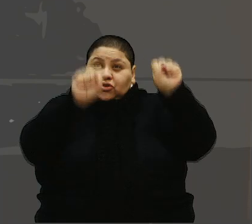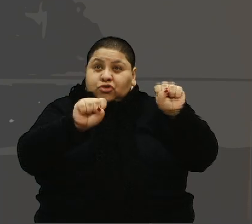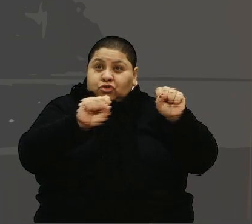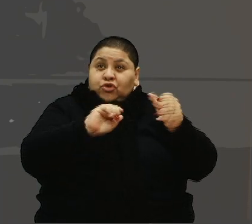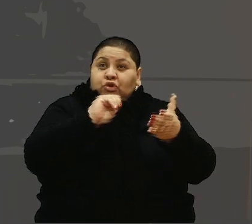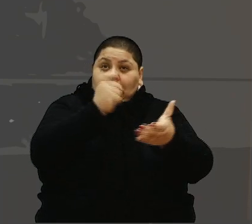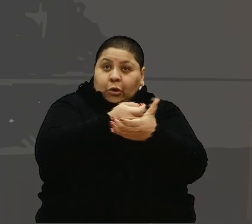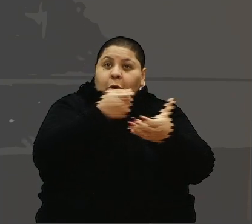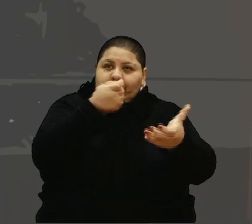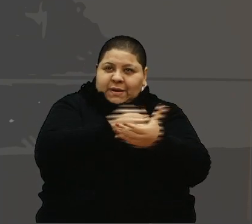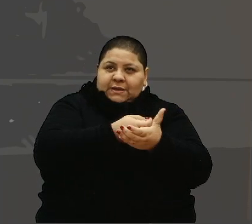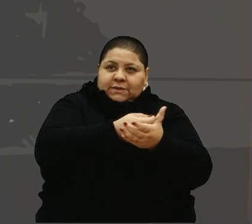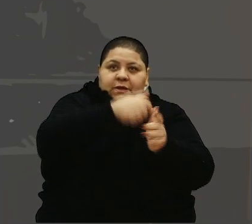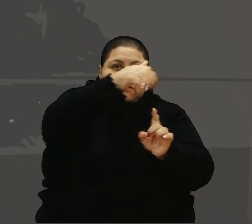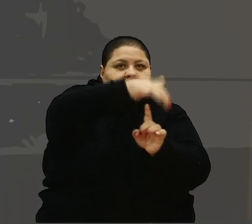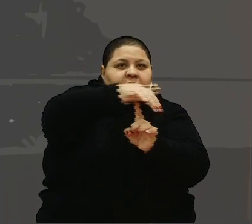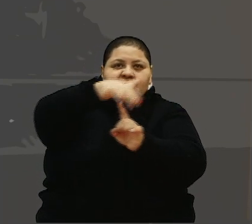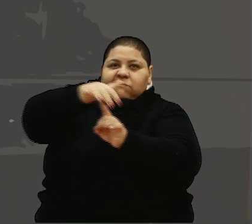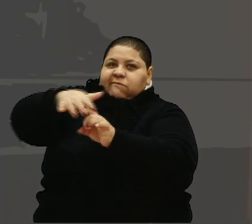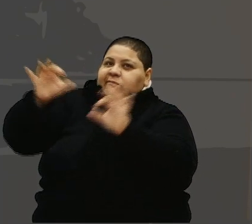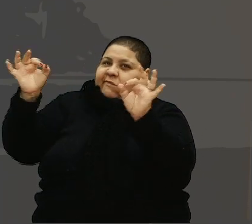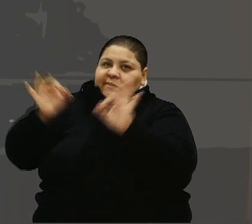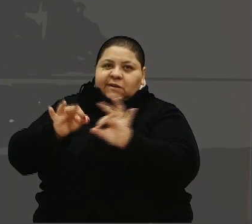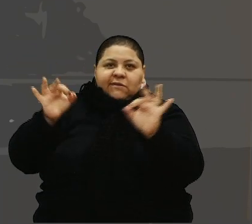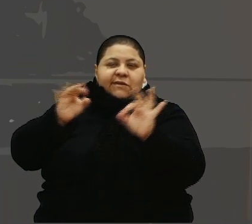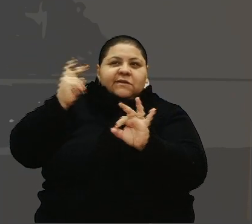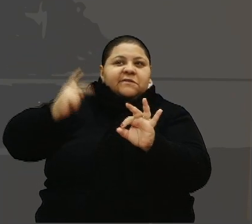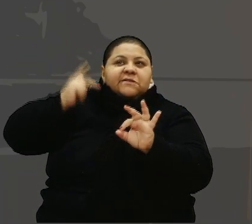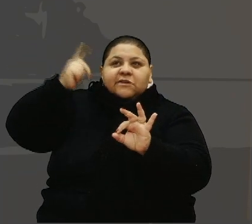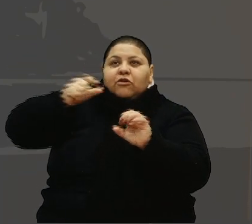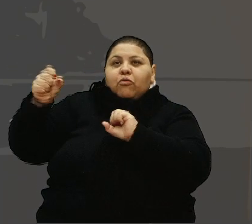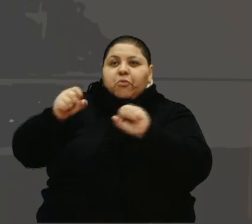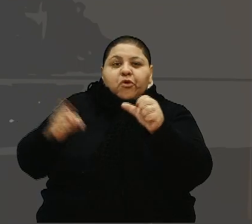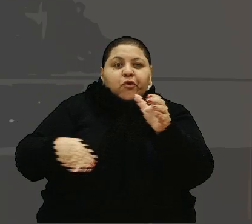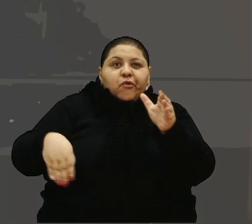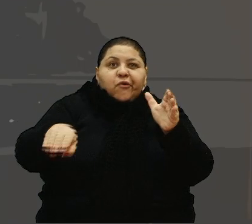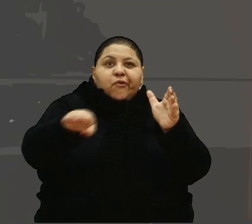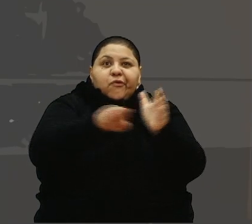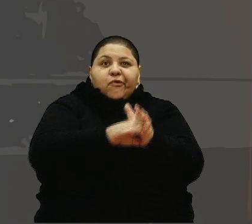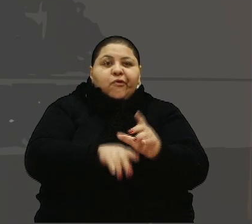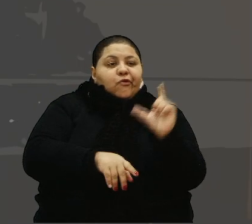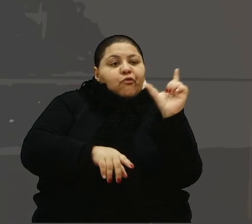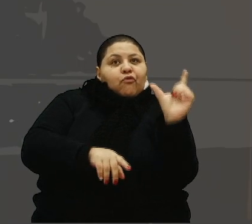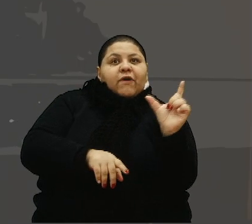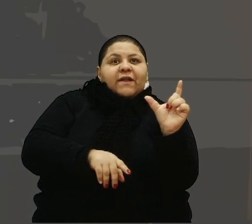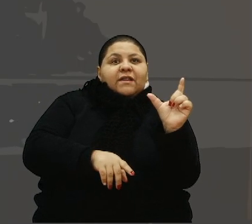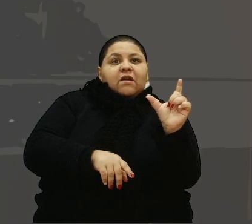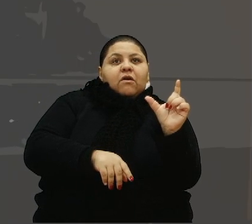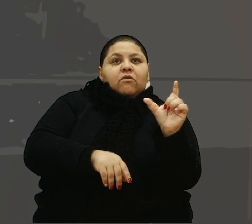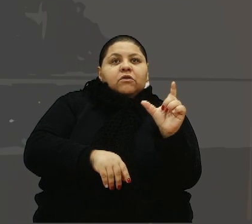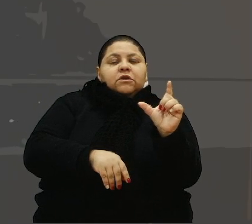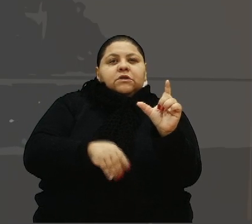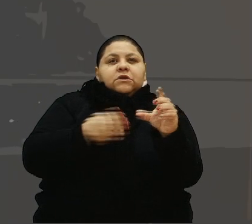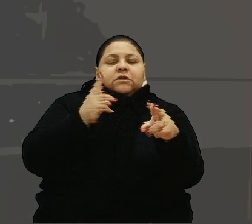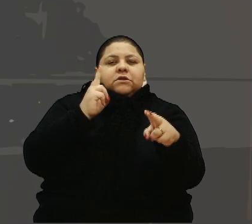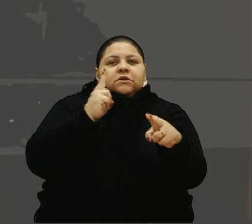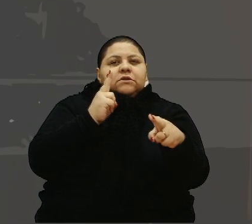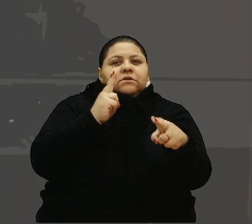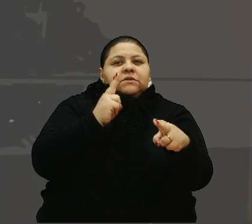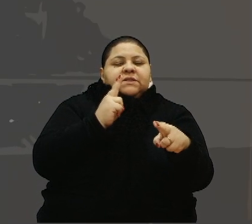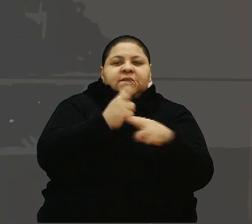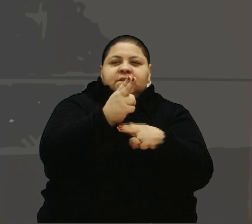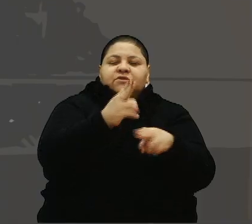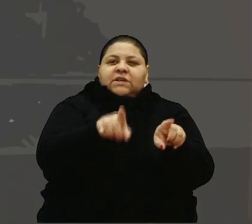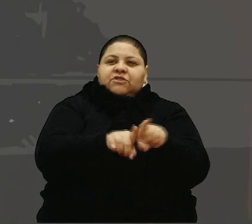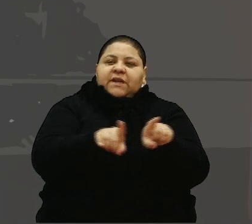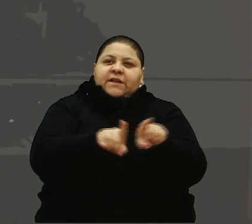deles nas estações é espetacular, né, vereador Lucas? Tu pode chegar lá com um cartão de crédito ou pagar com Pix,